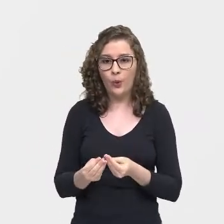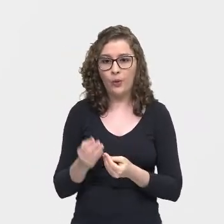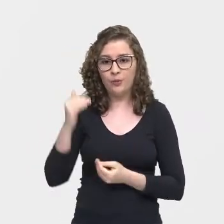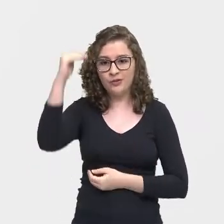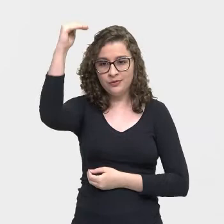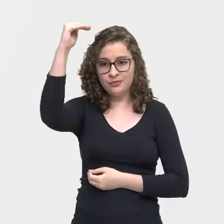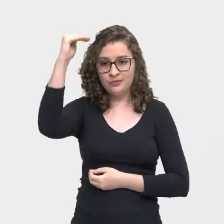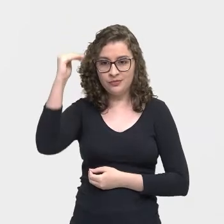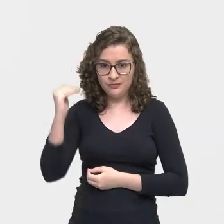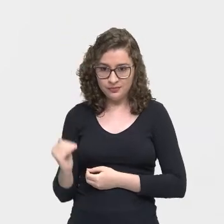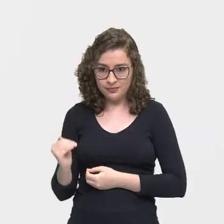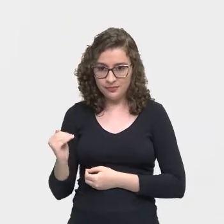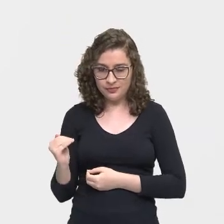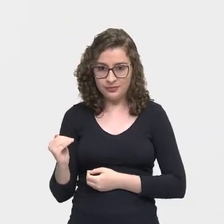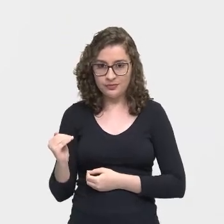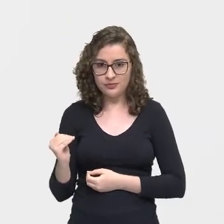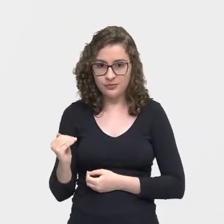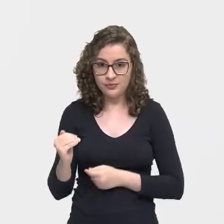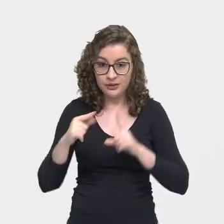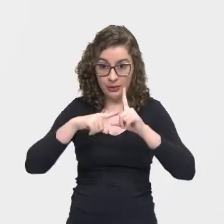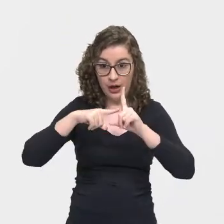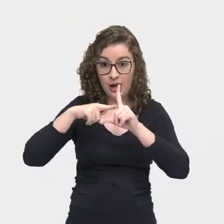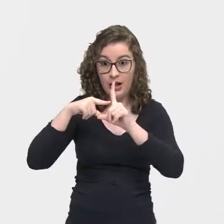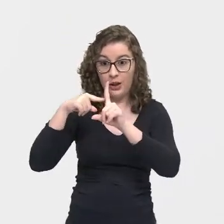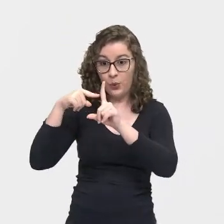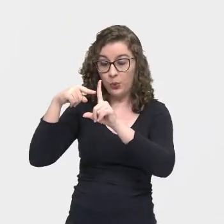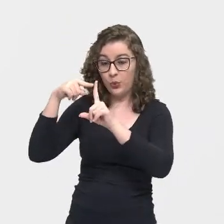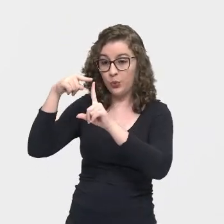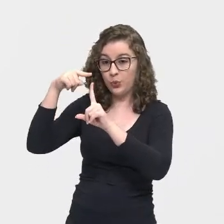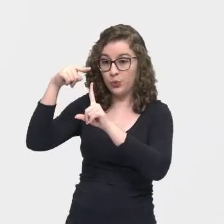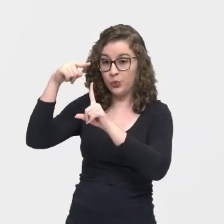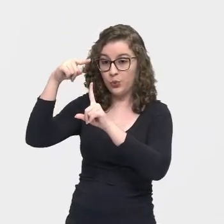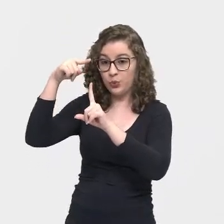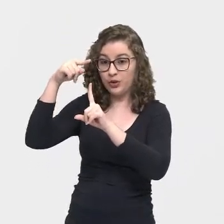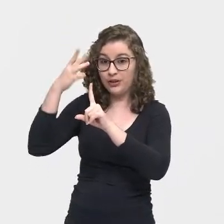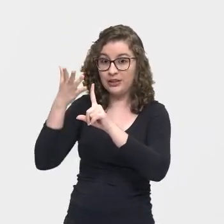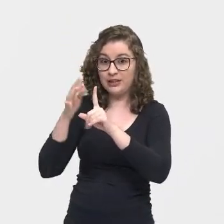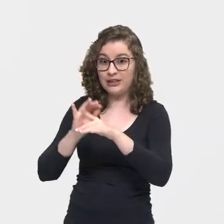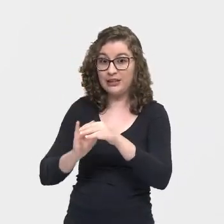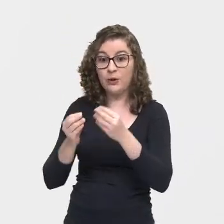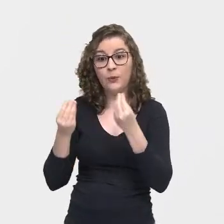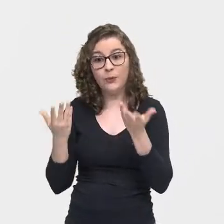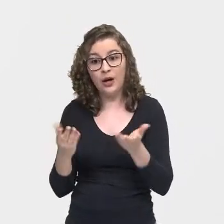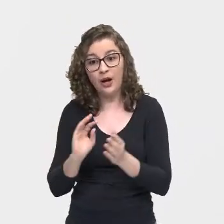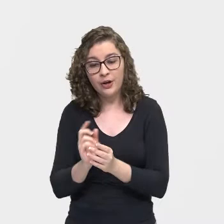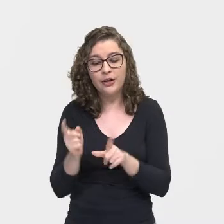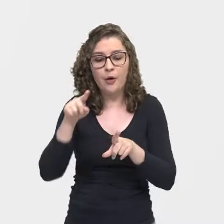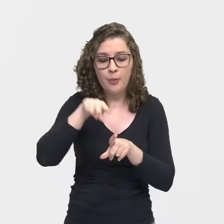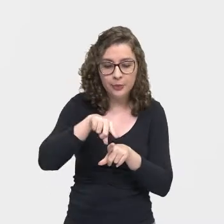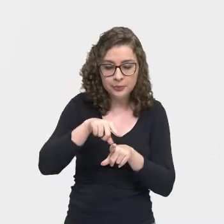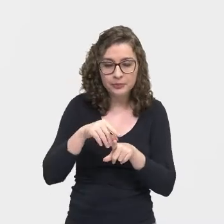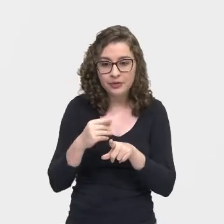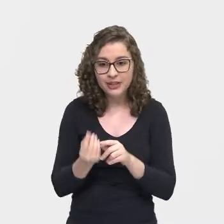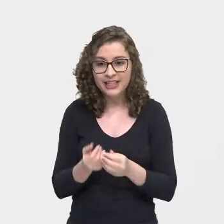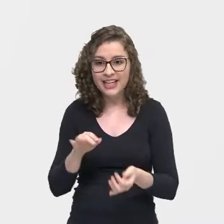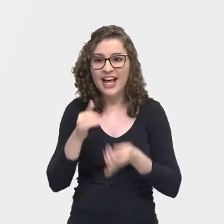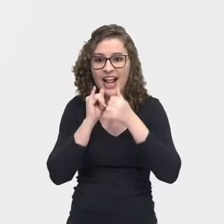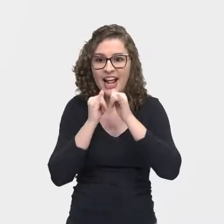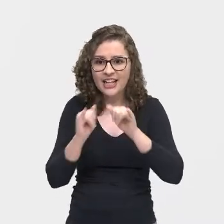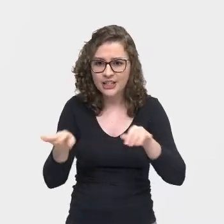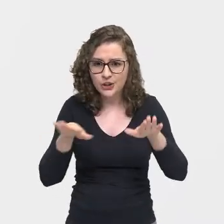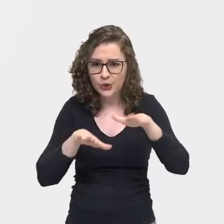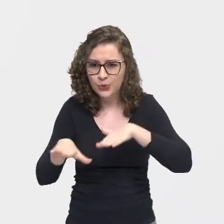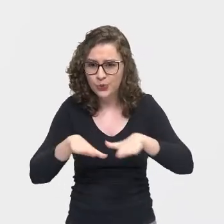um aumento na temperatura das reações, eu vou ter mais energia cinética nas partículas, eu vou ter